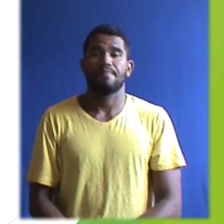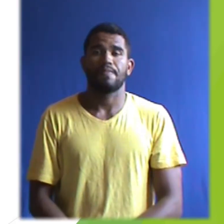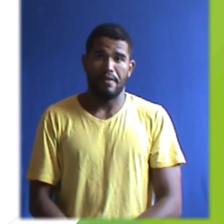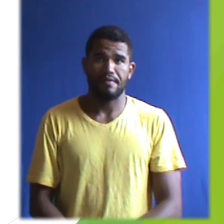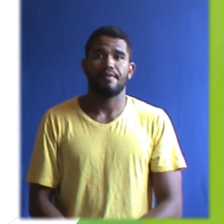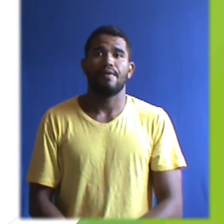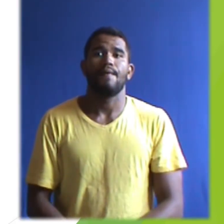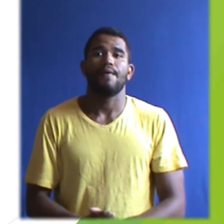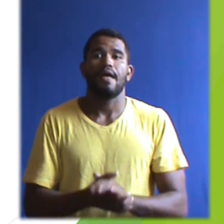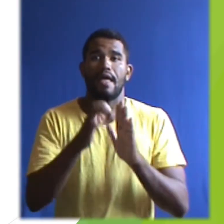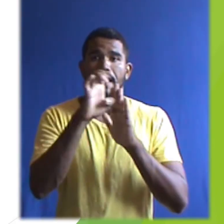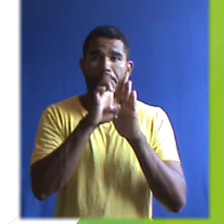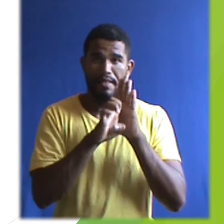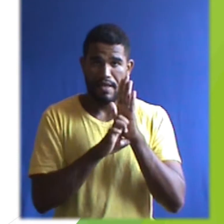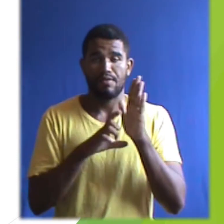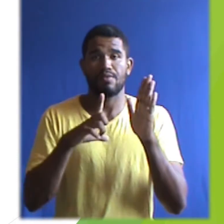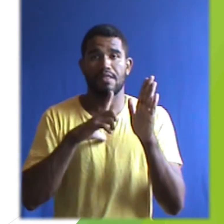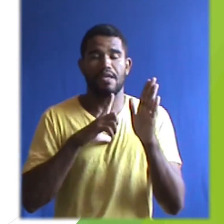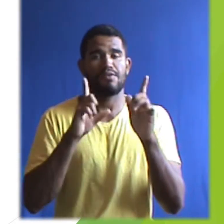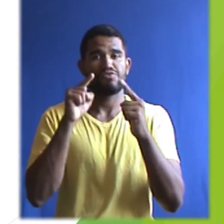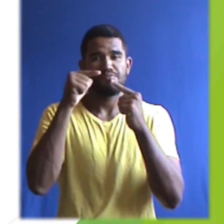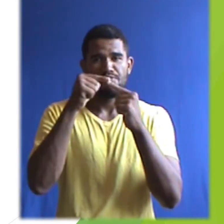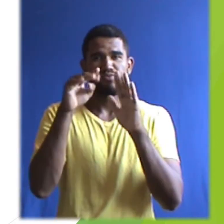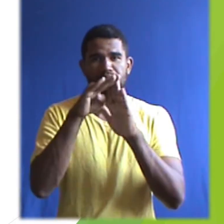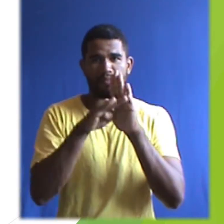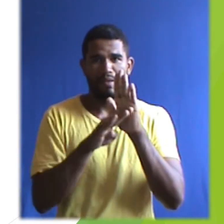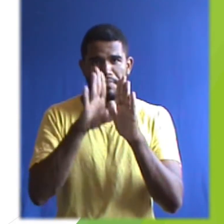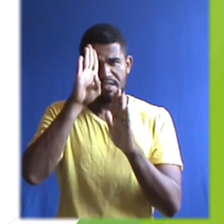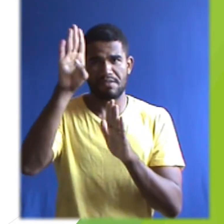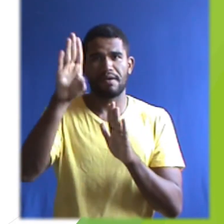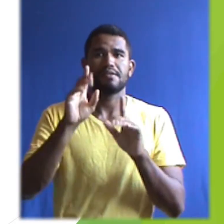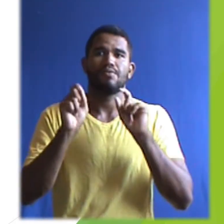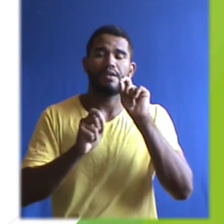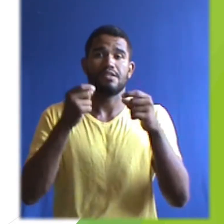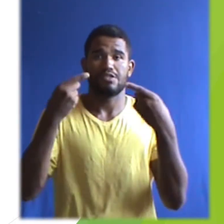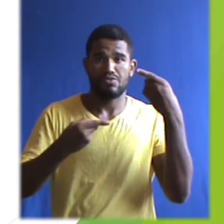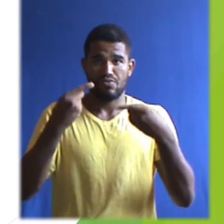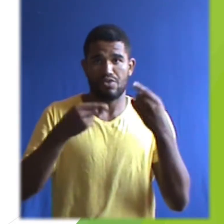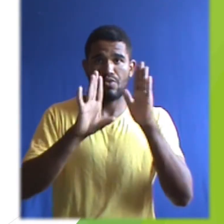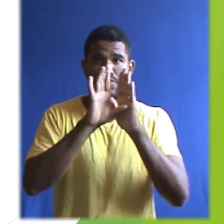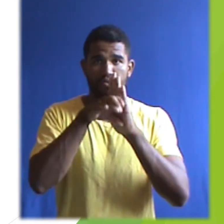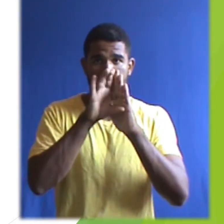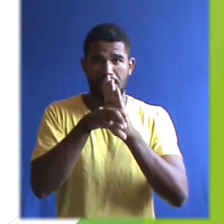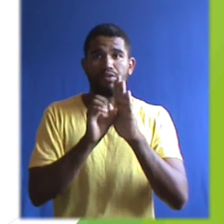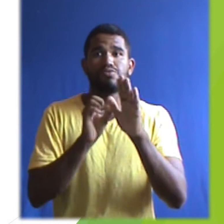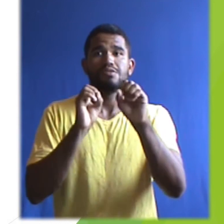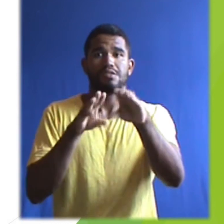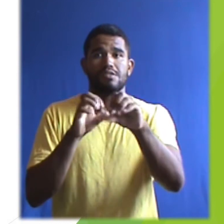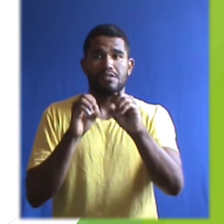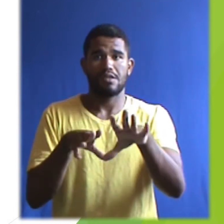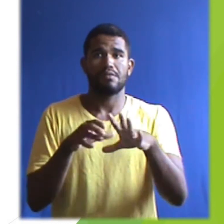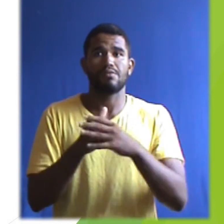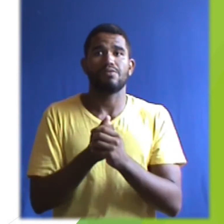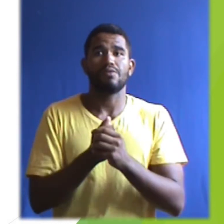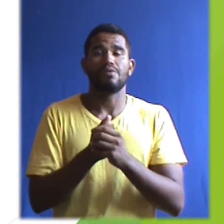No inventário, nós temos os pontos principais da disciplina, que é discutir os conceitos que norteiam o ensino de escrita nos